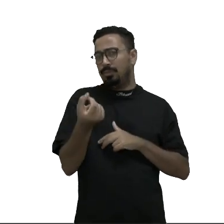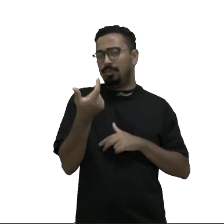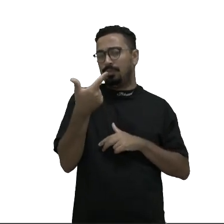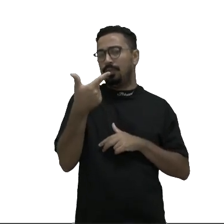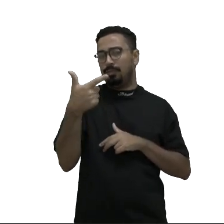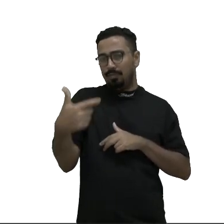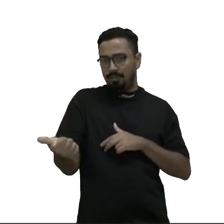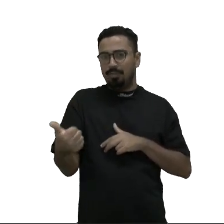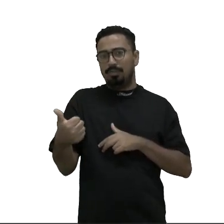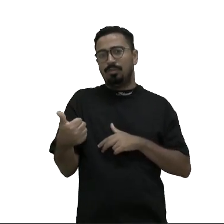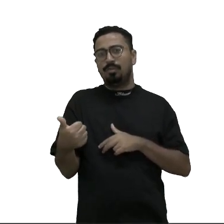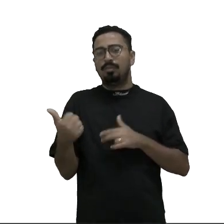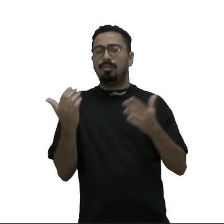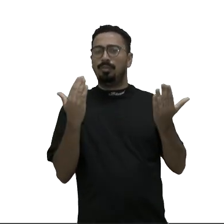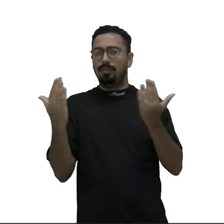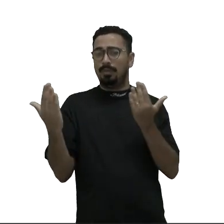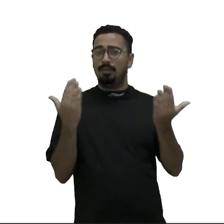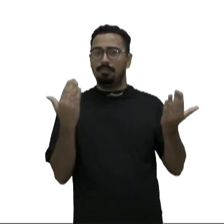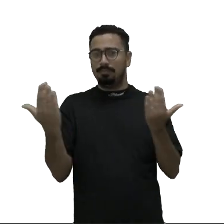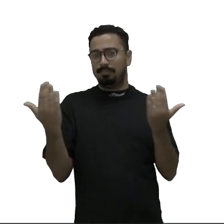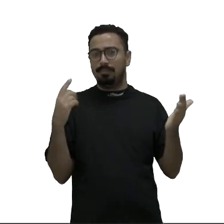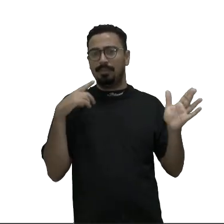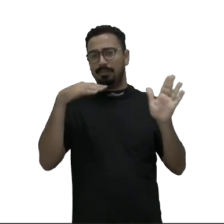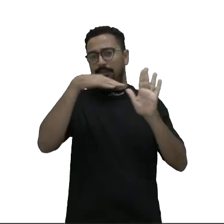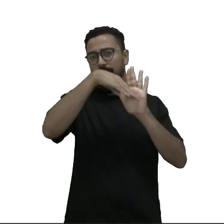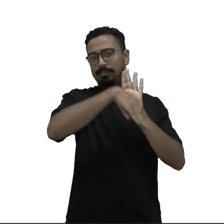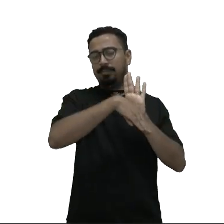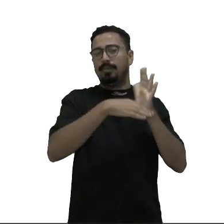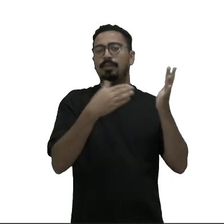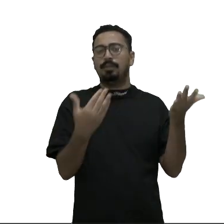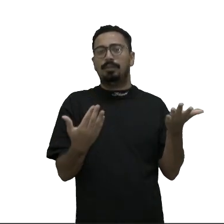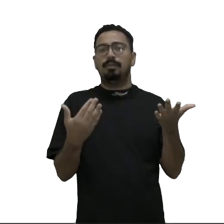2020 para 2021. Pode passar, por favor.